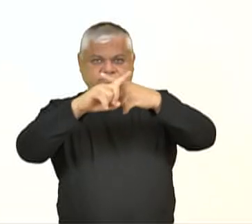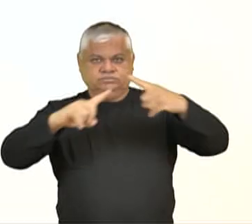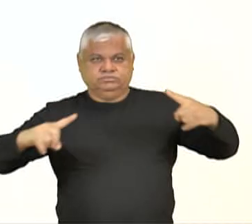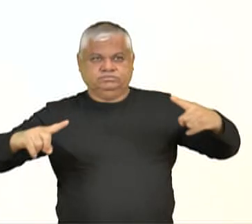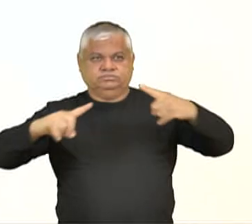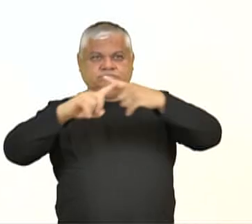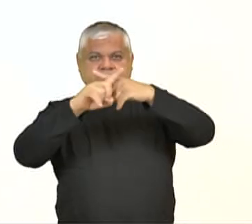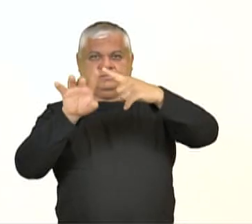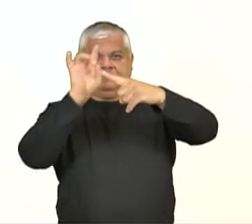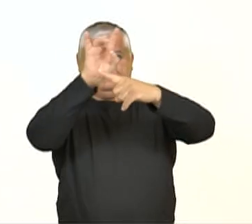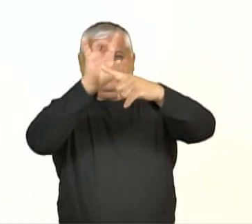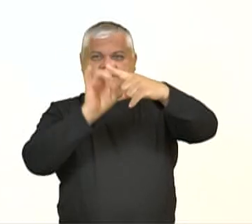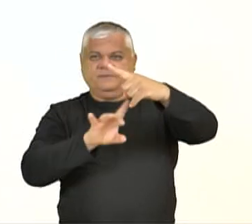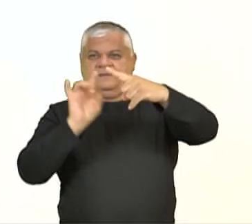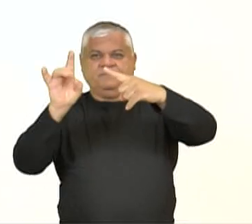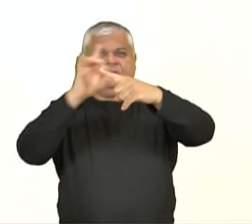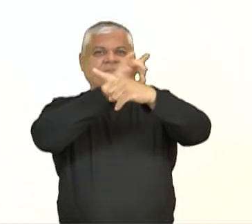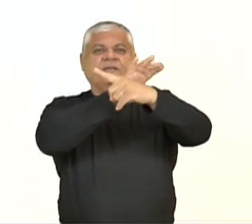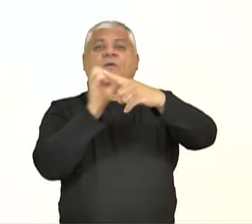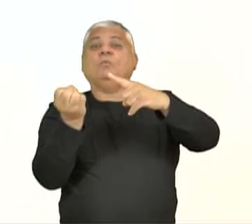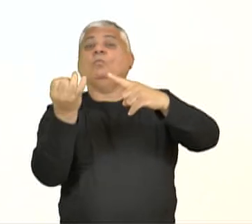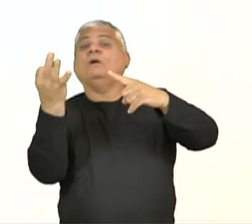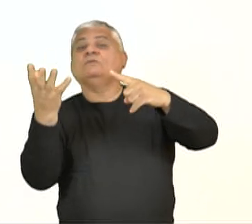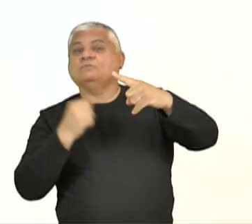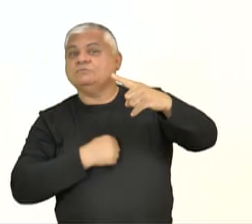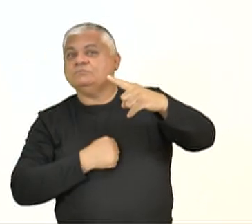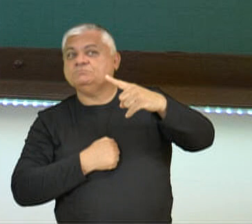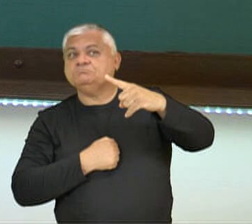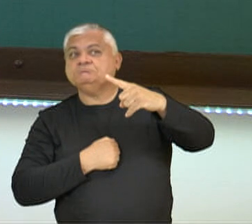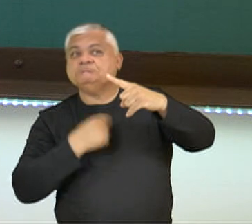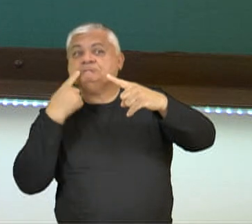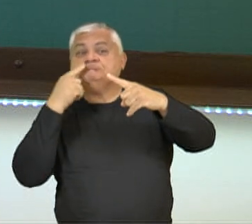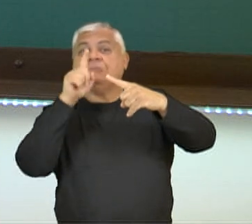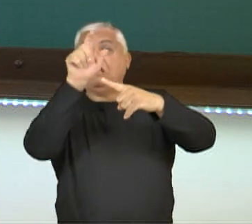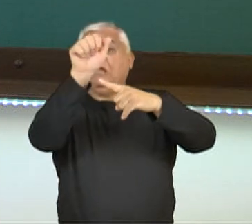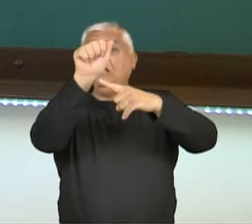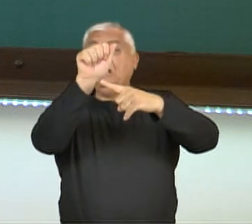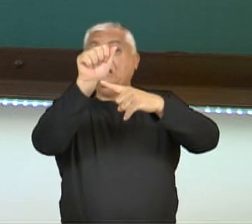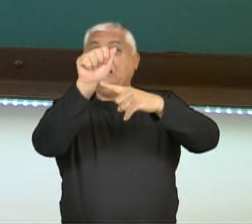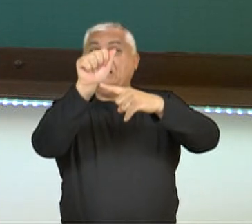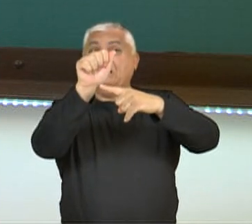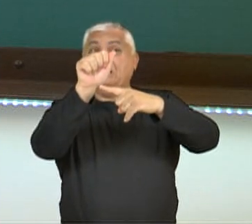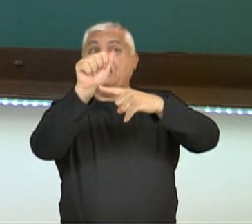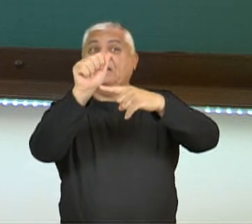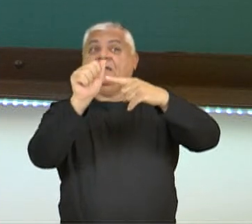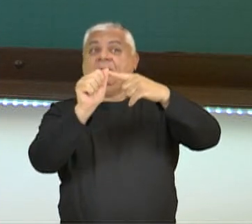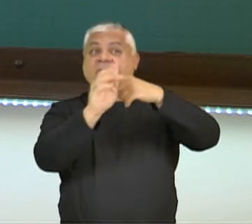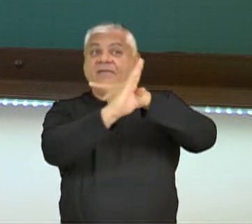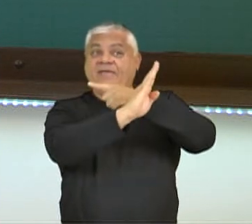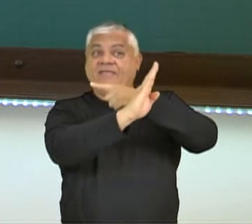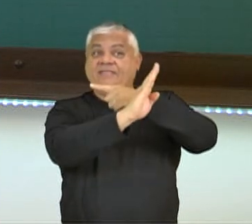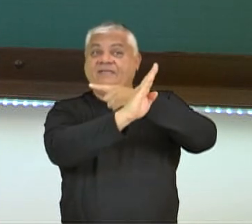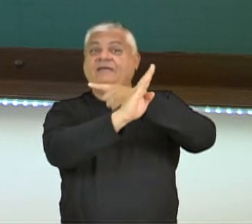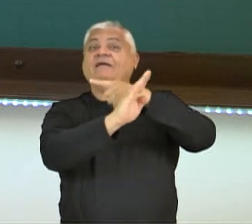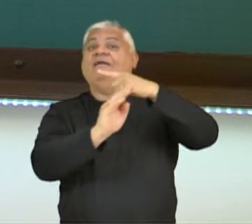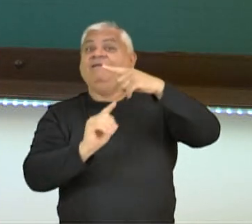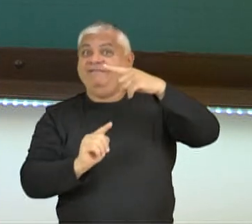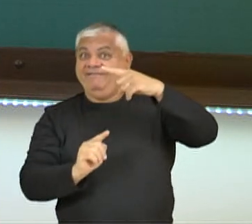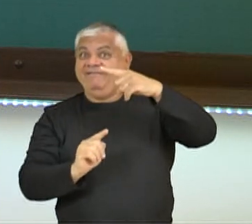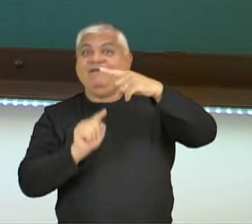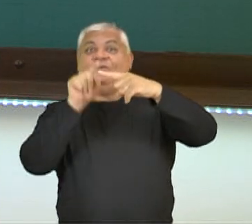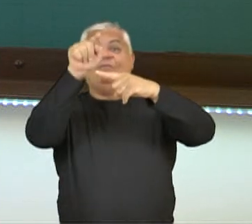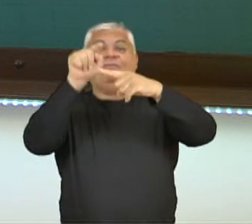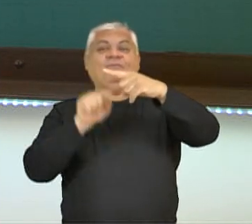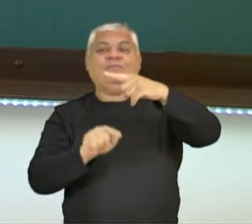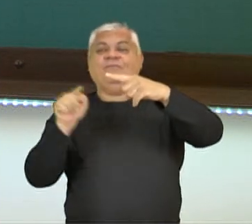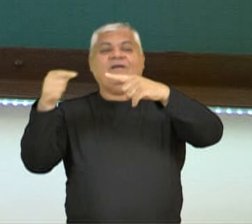ângulo indicado na figura? Opa, agora eu tenho mais, ó. Alfa, beta, teta. Letras